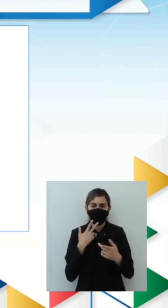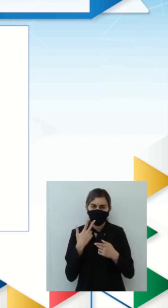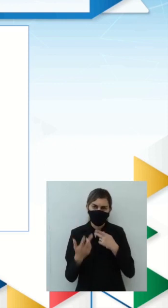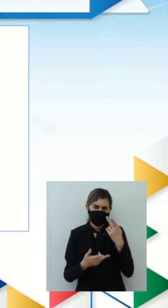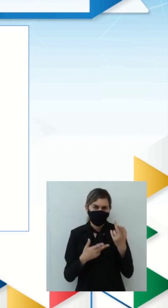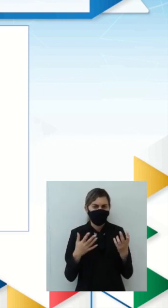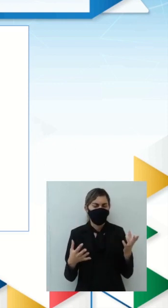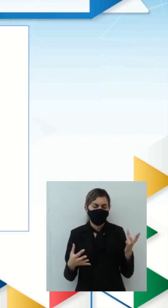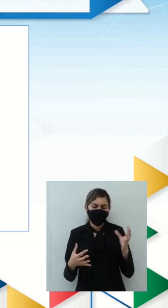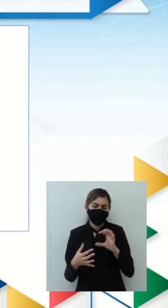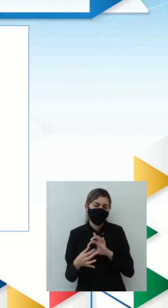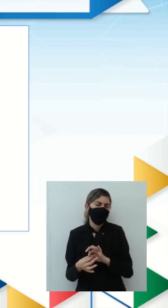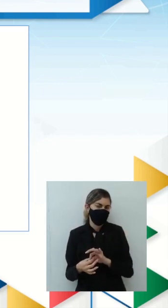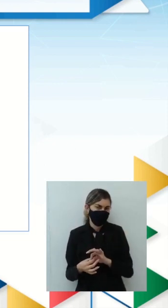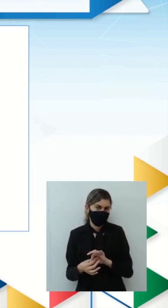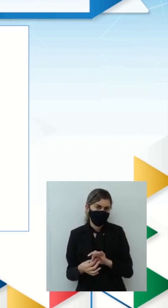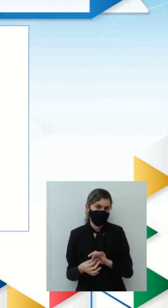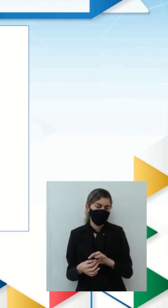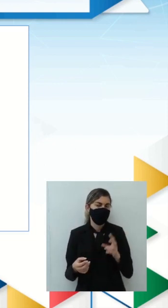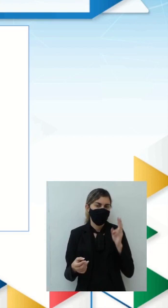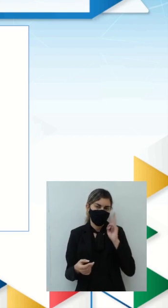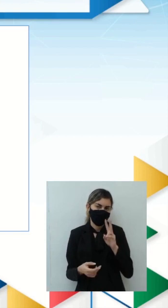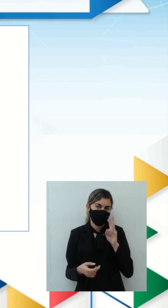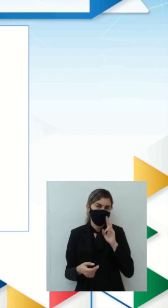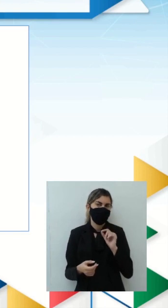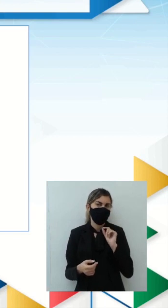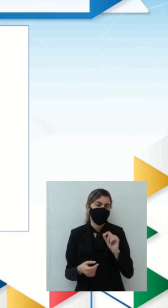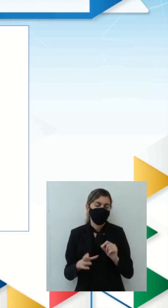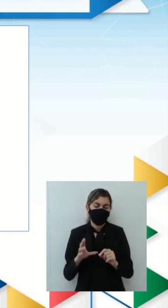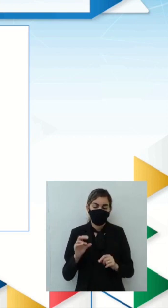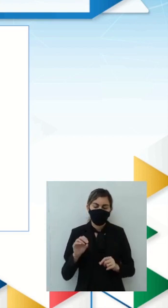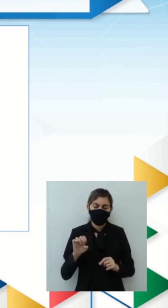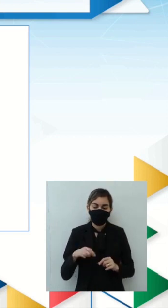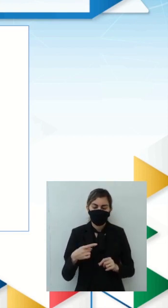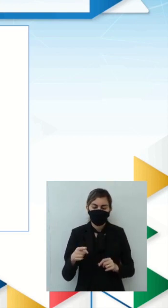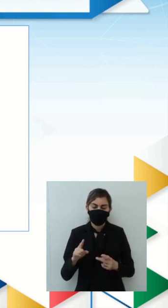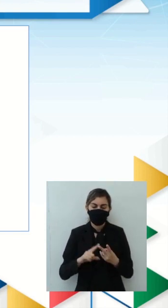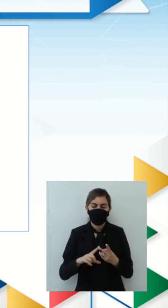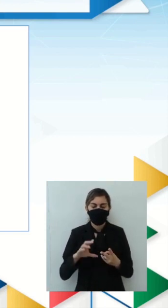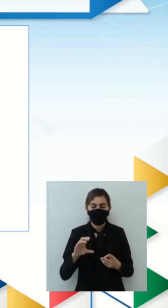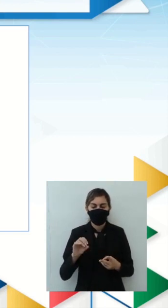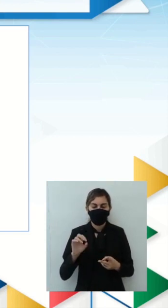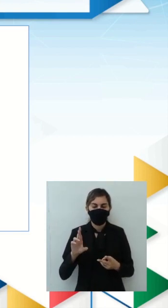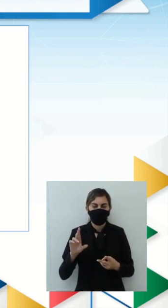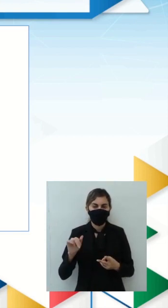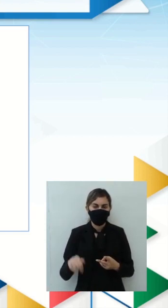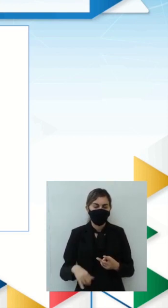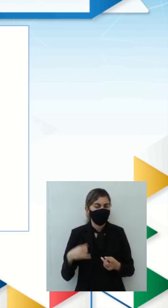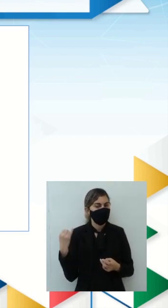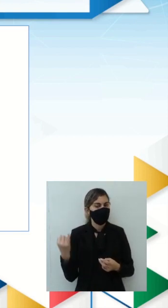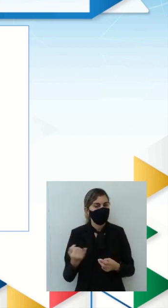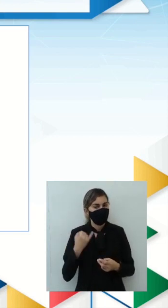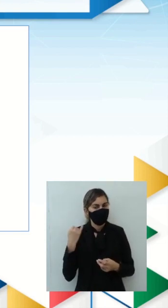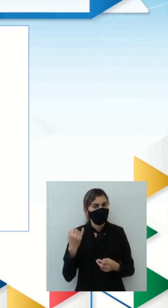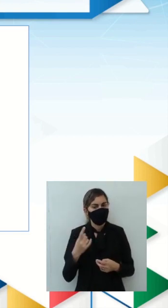de coesão, a gente tem que lembrar de que a coesão e a coerência são importantes para que